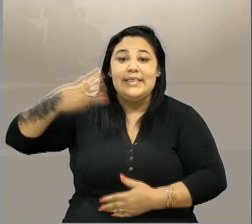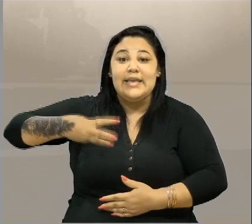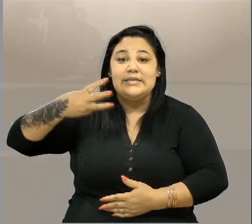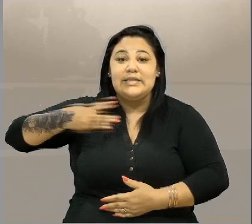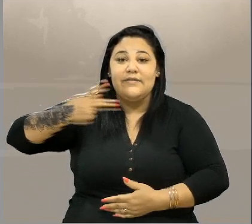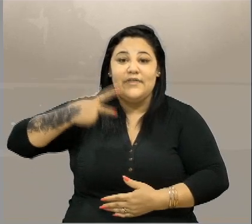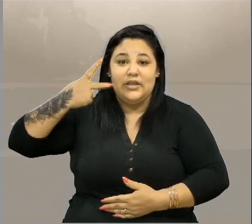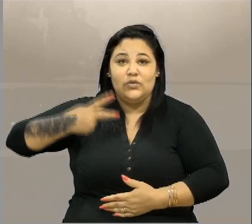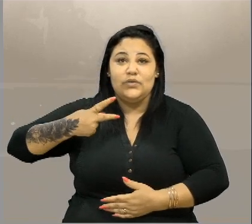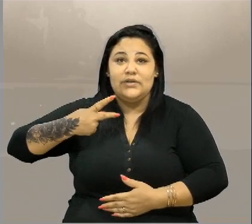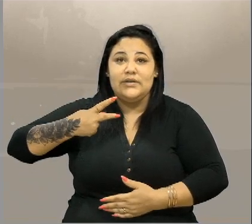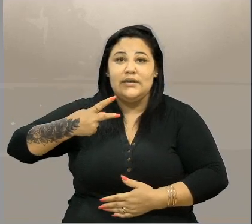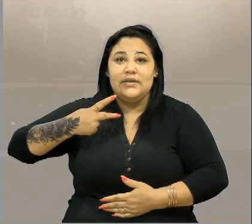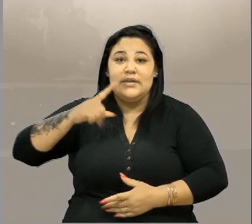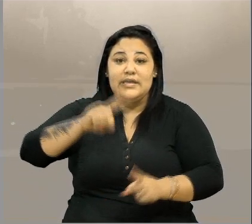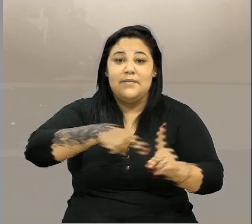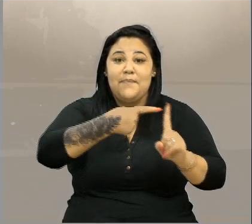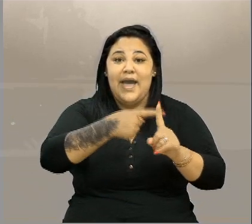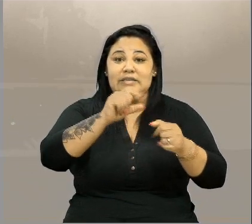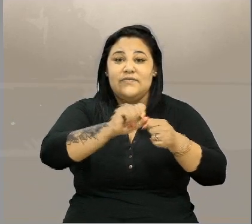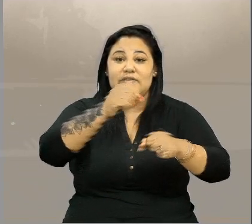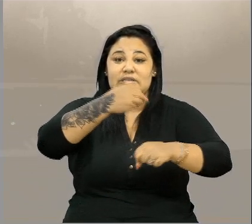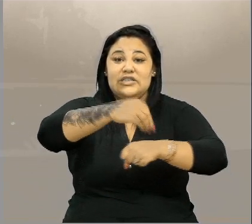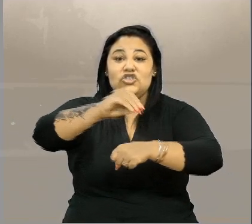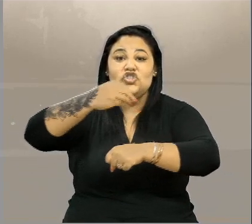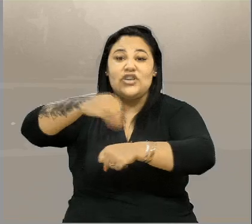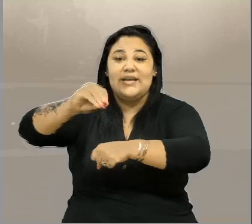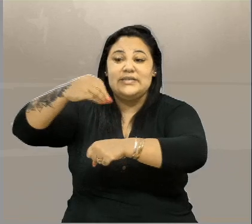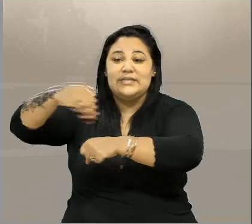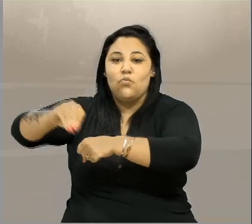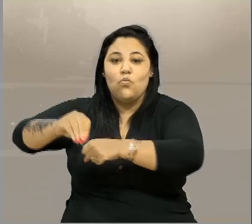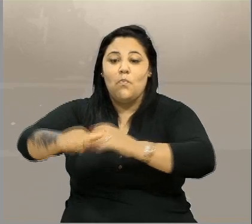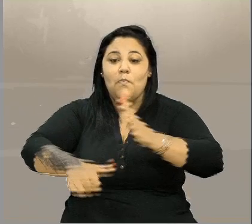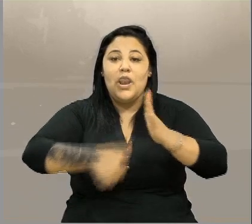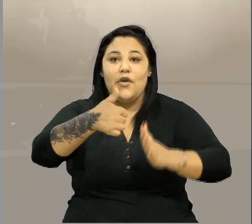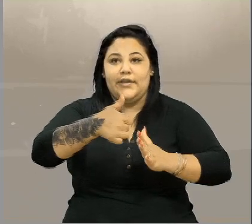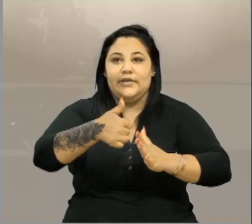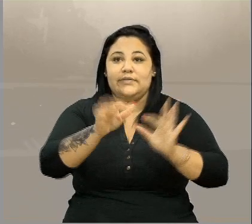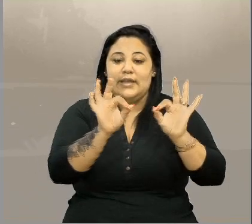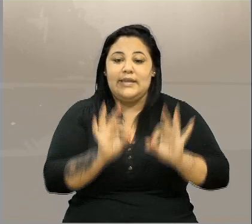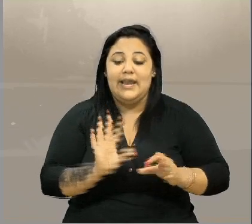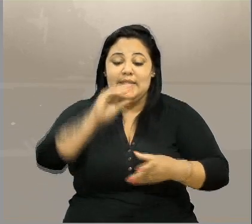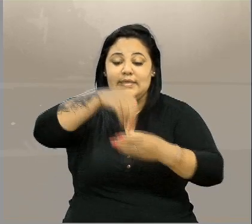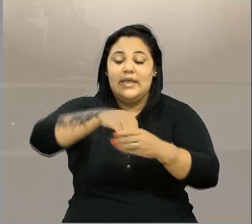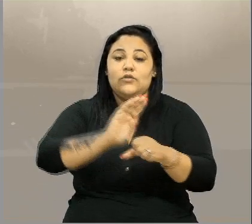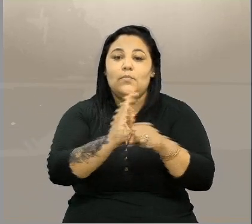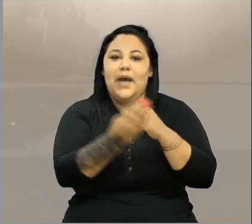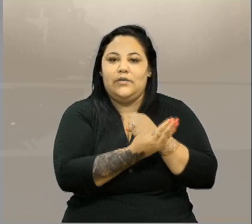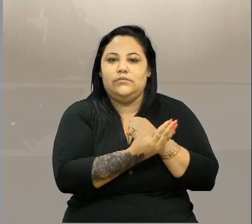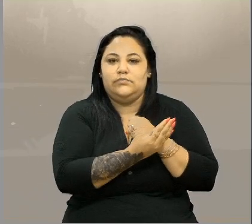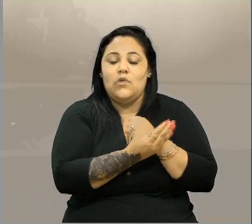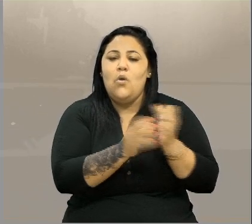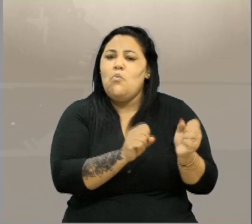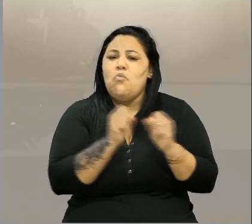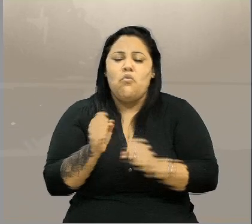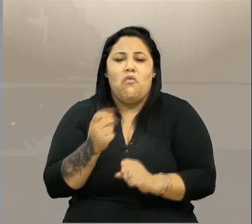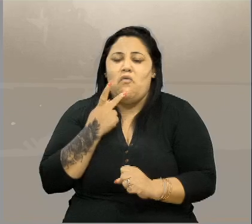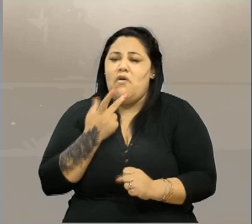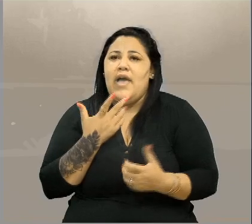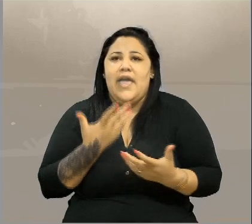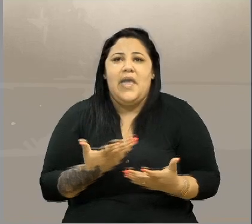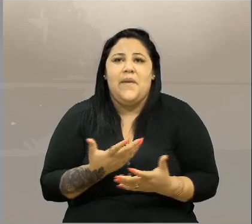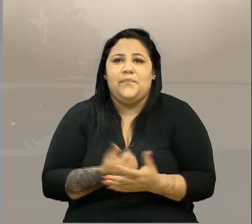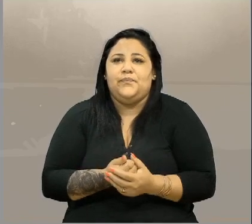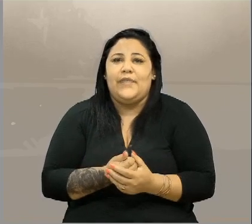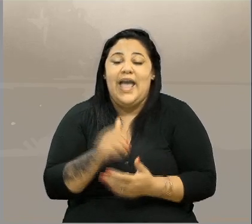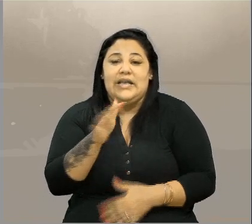os 23 que mais fez indicações de melhorias pontuais, né, nos bairros, seja questão referente, né, às